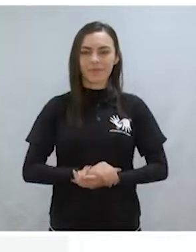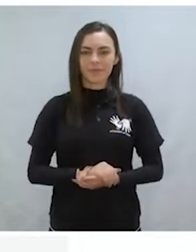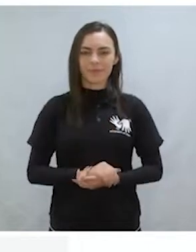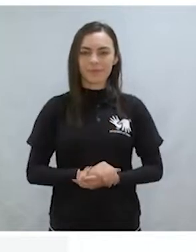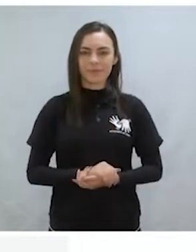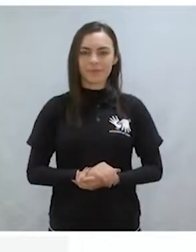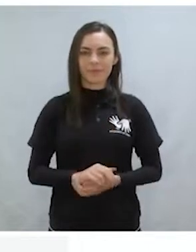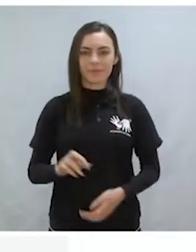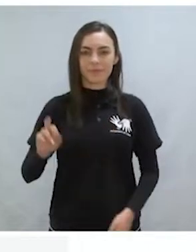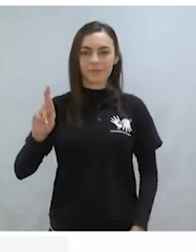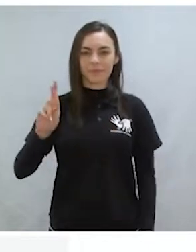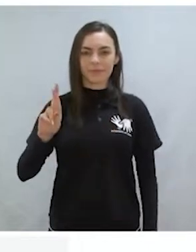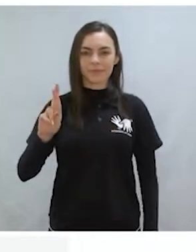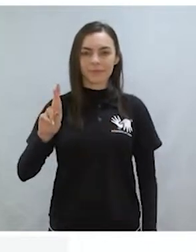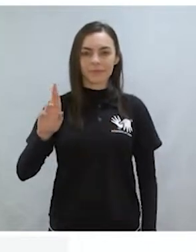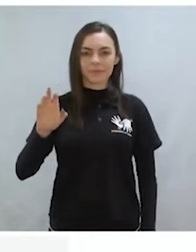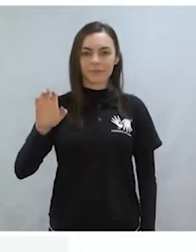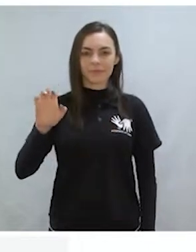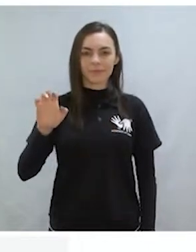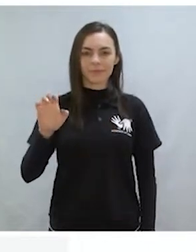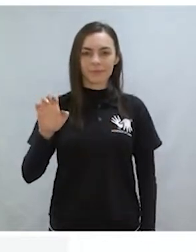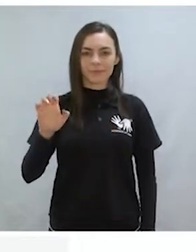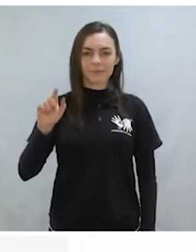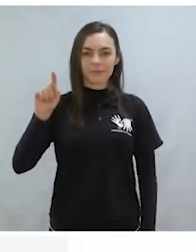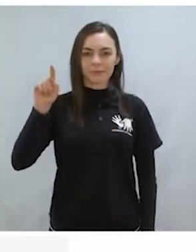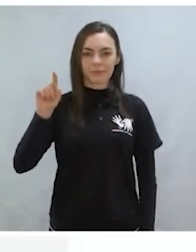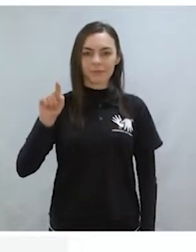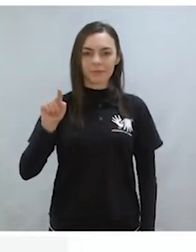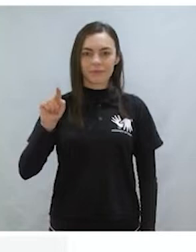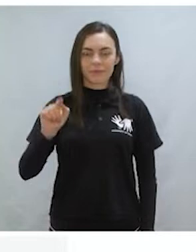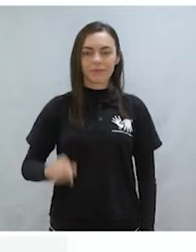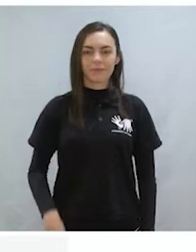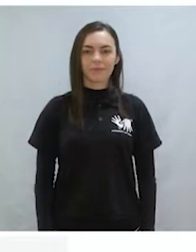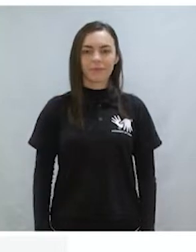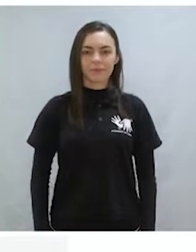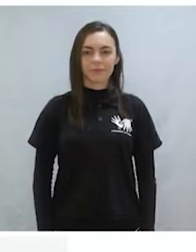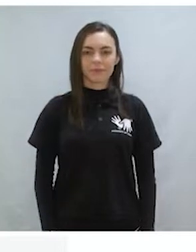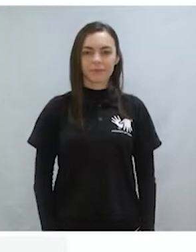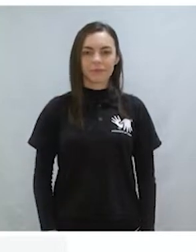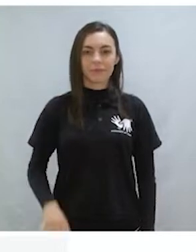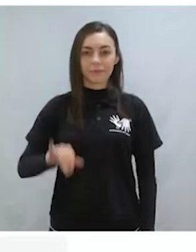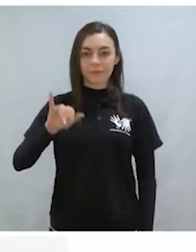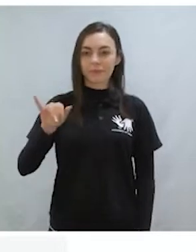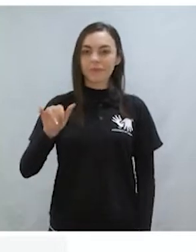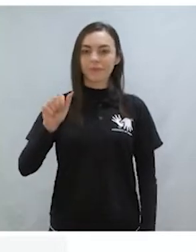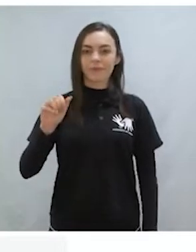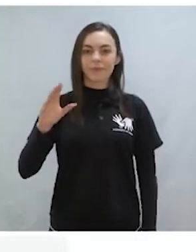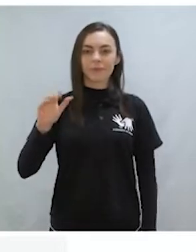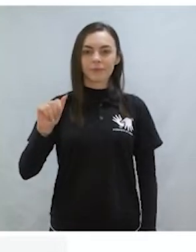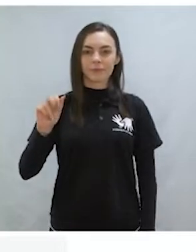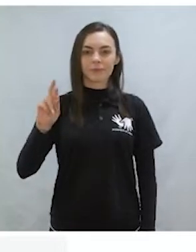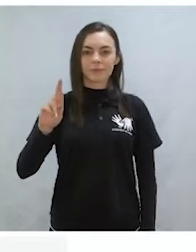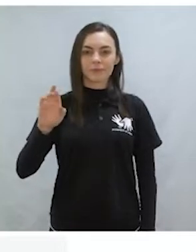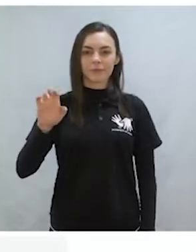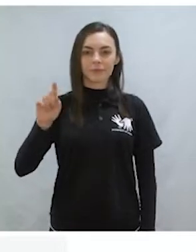jacá. E para completar, o R e o E. Vamos ler?